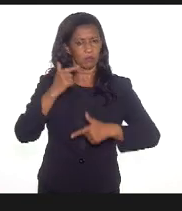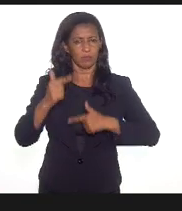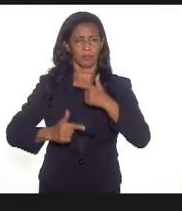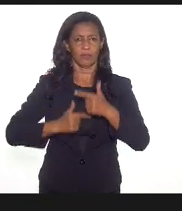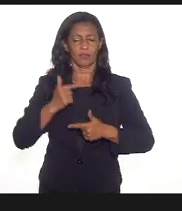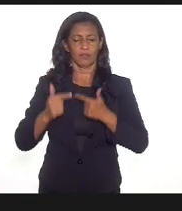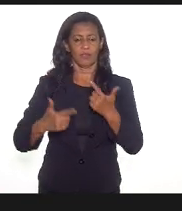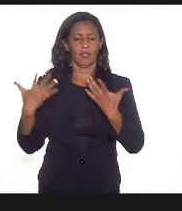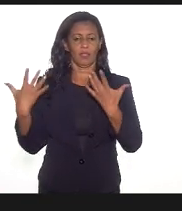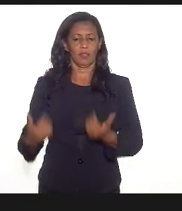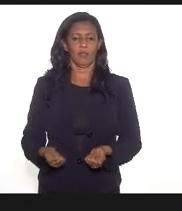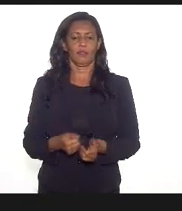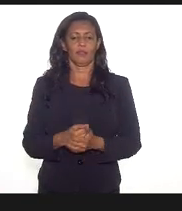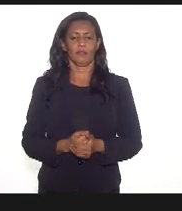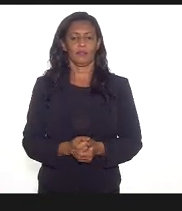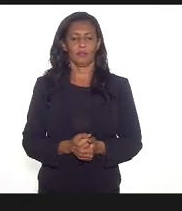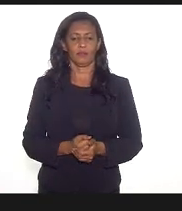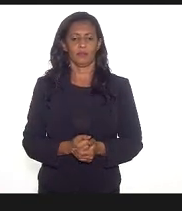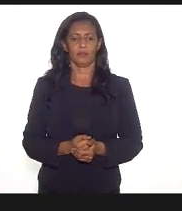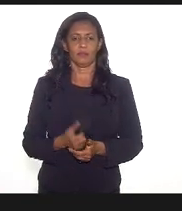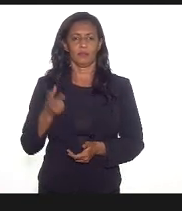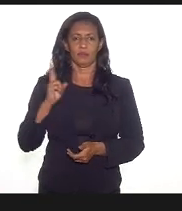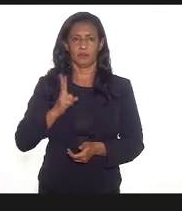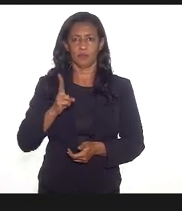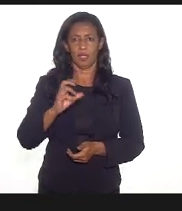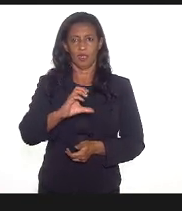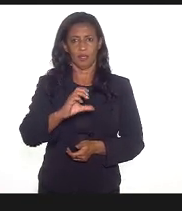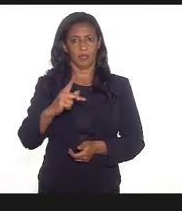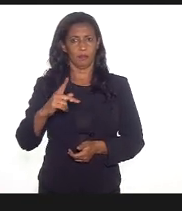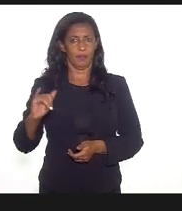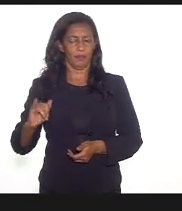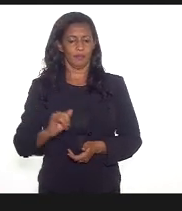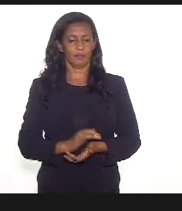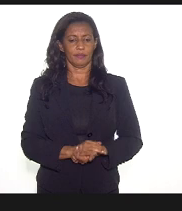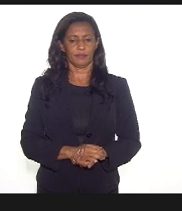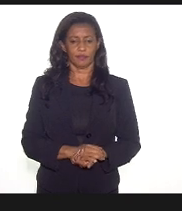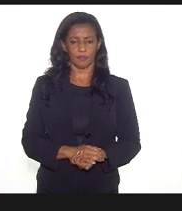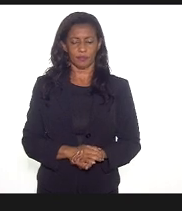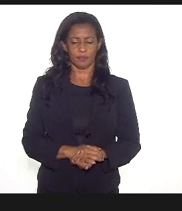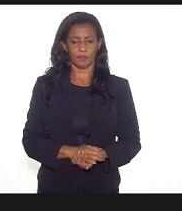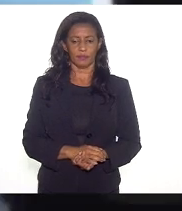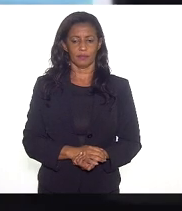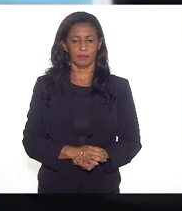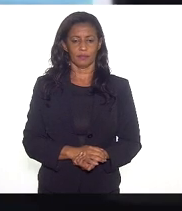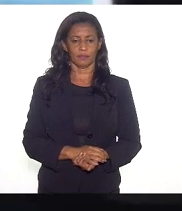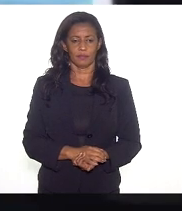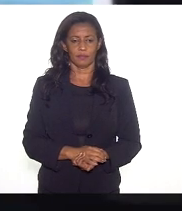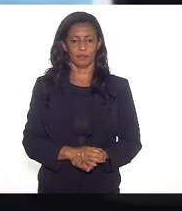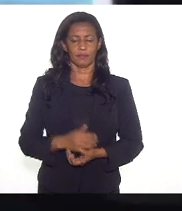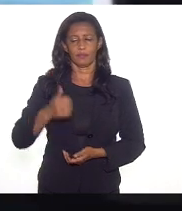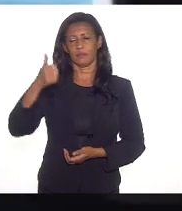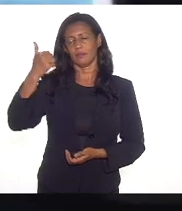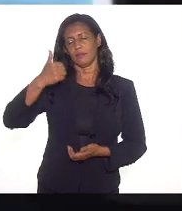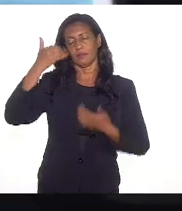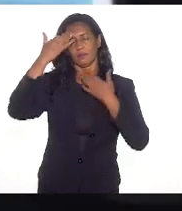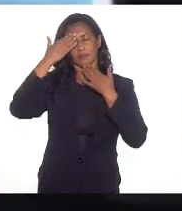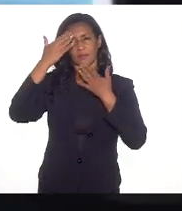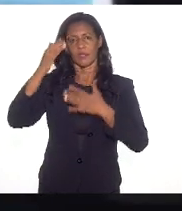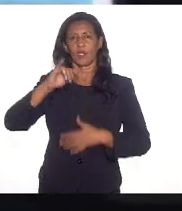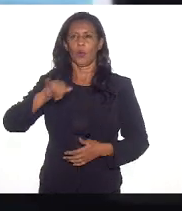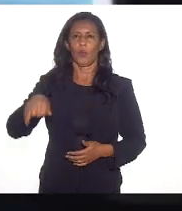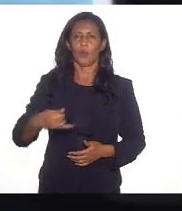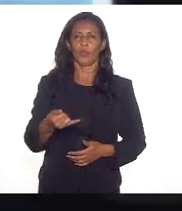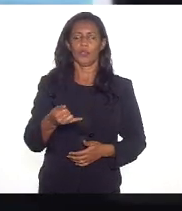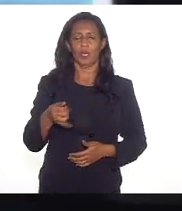Vamos aí tocar essa CPI. Com a palavra. Primeiro, agradecer a oportunidade,